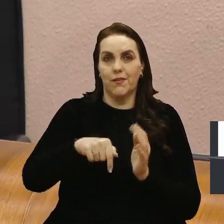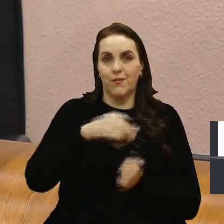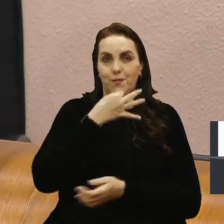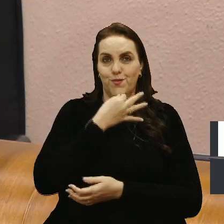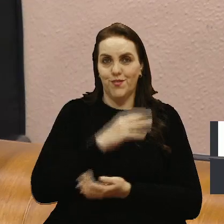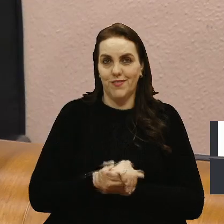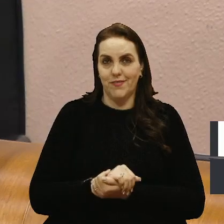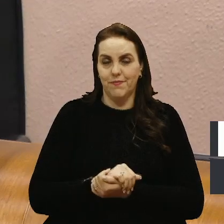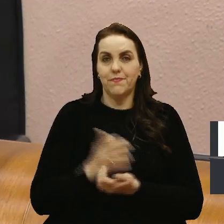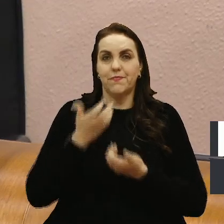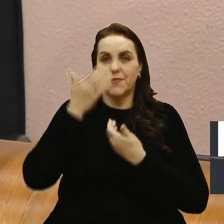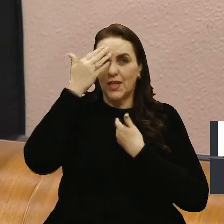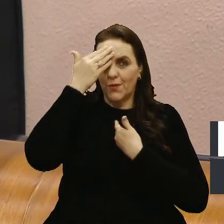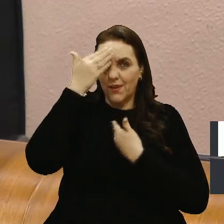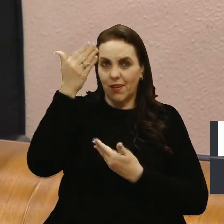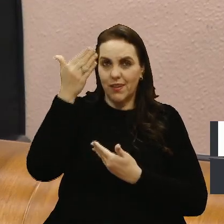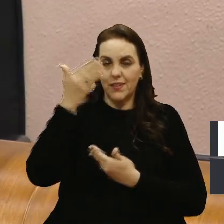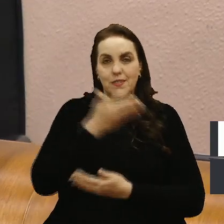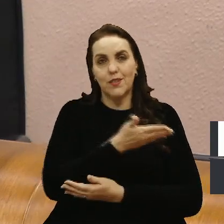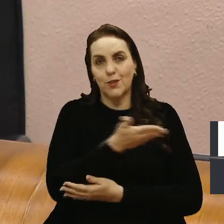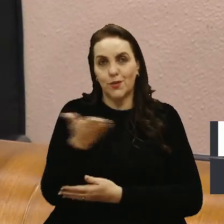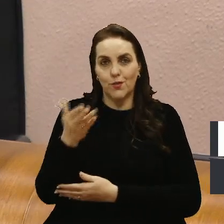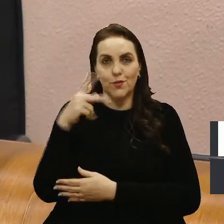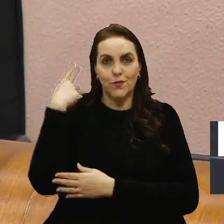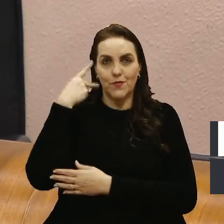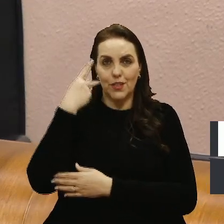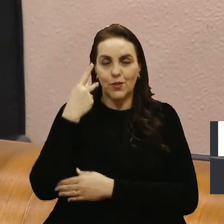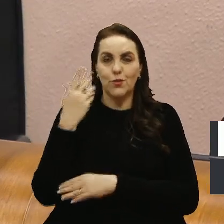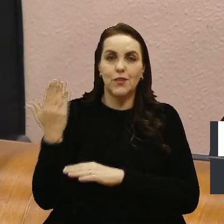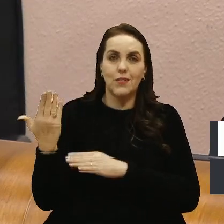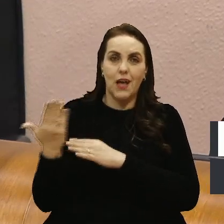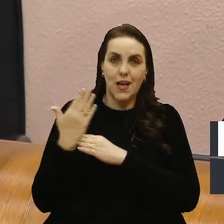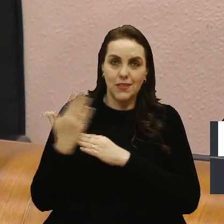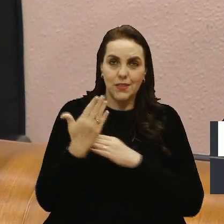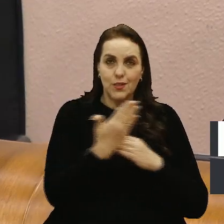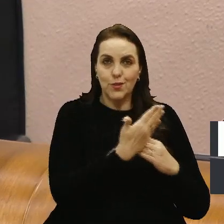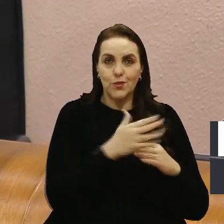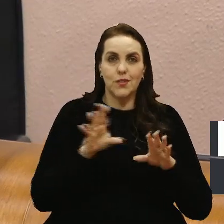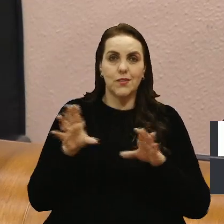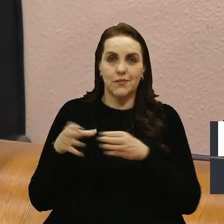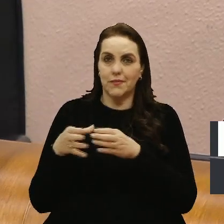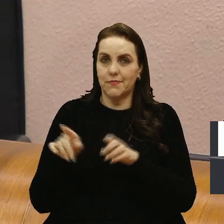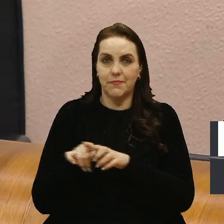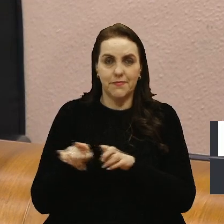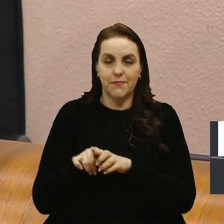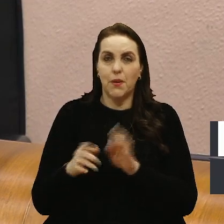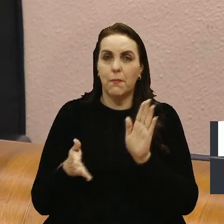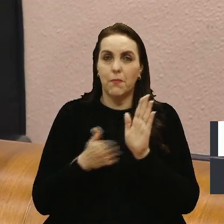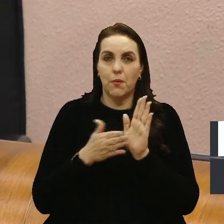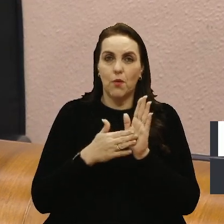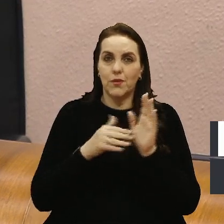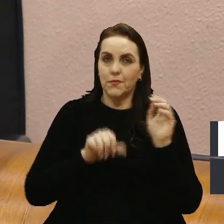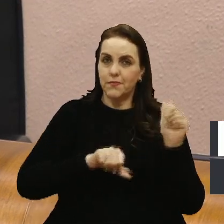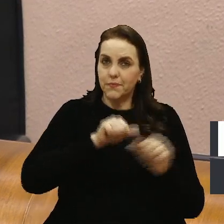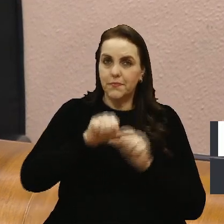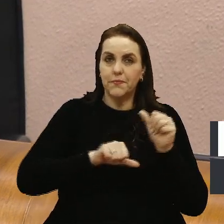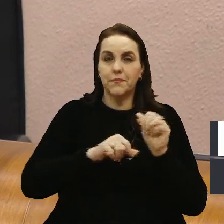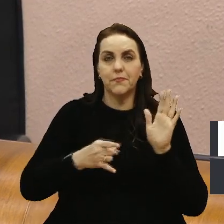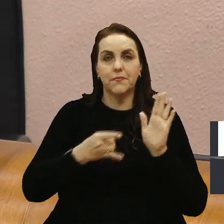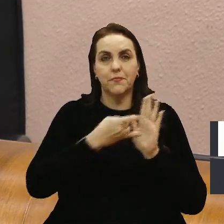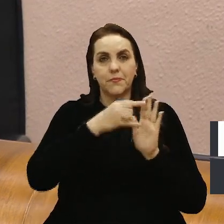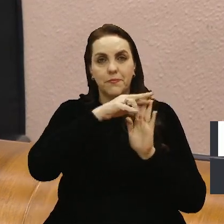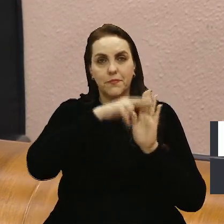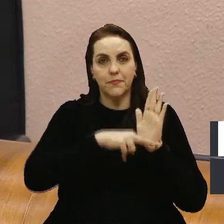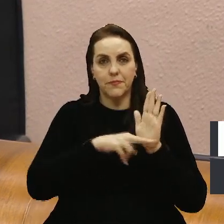vez agradecer a vossas excelências, às assessorias, por esta proposta de atualização do nosso regimento